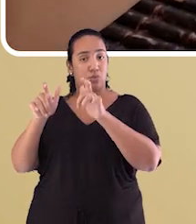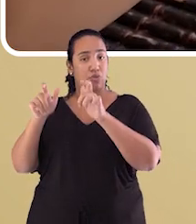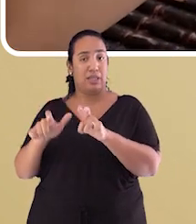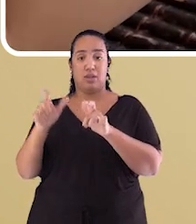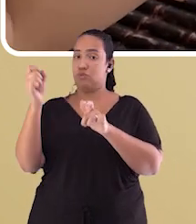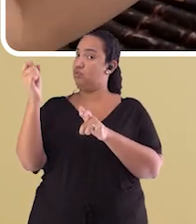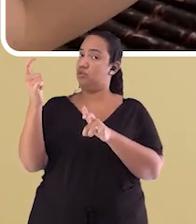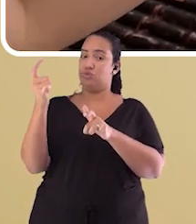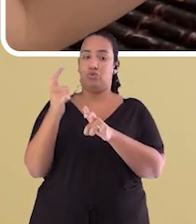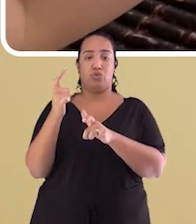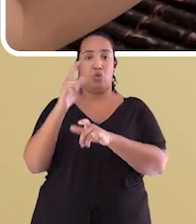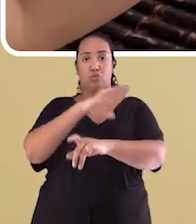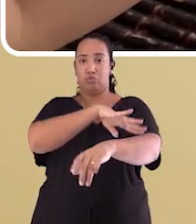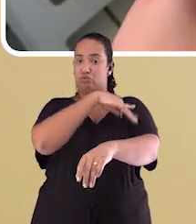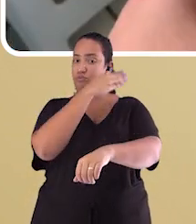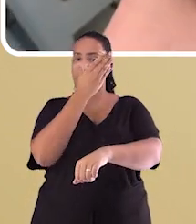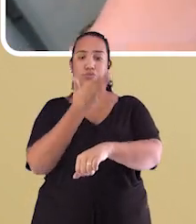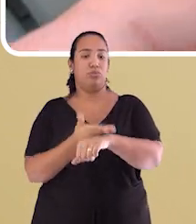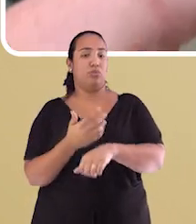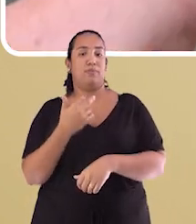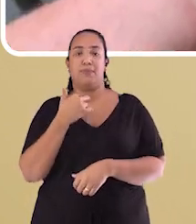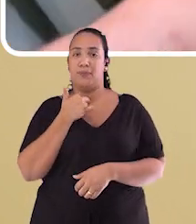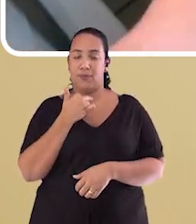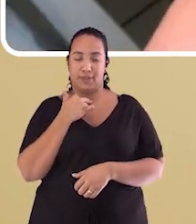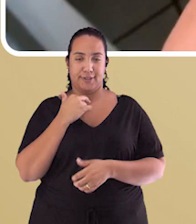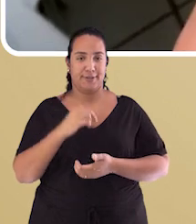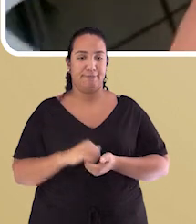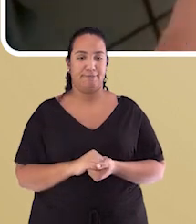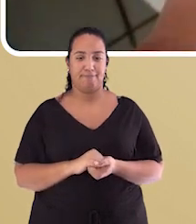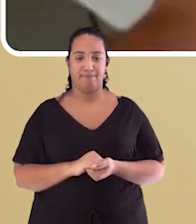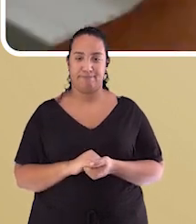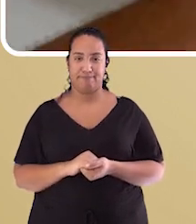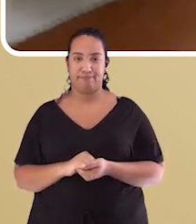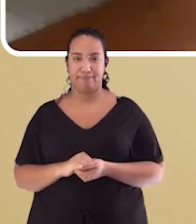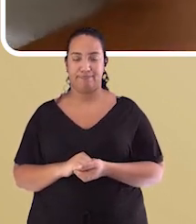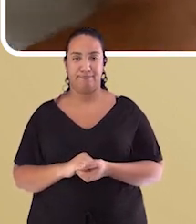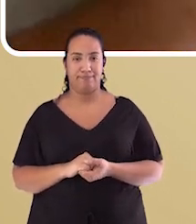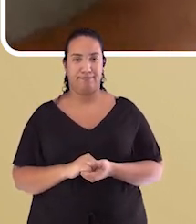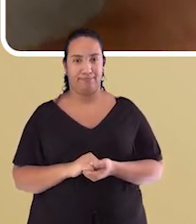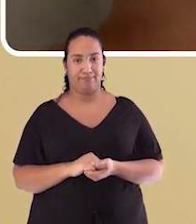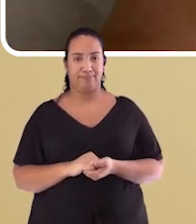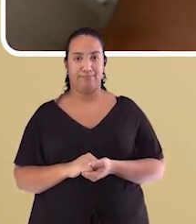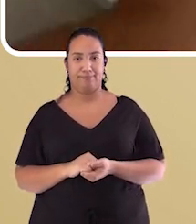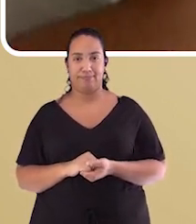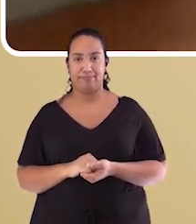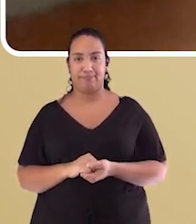um local que não bata sol todo o período do dia.